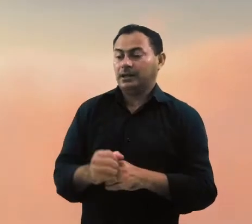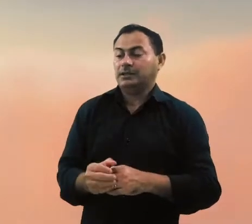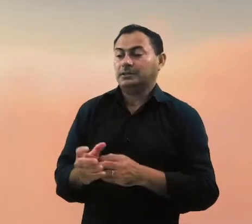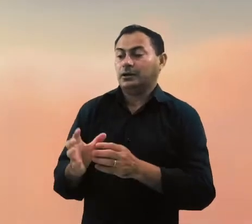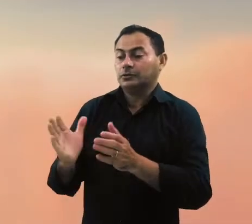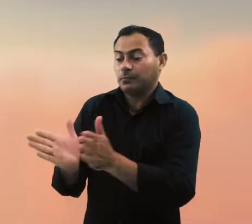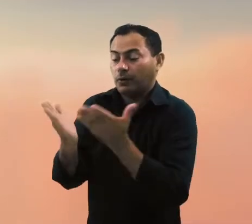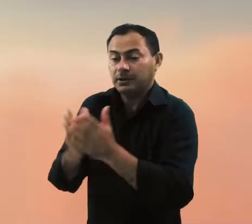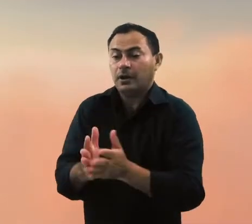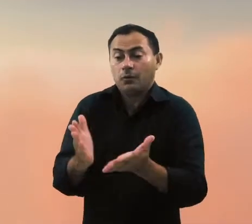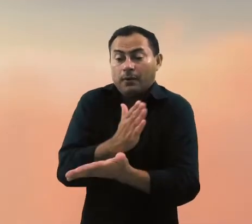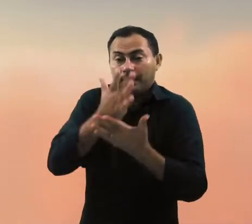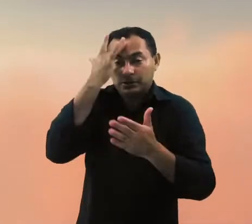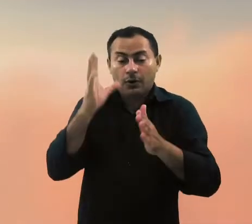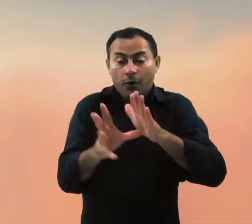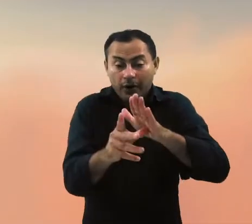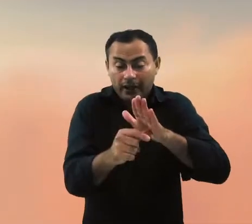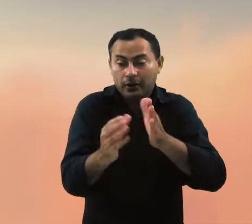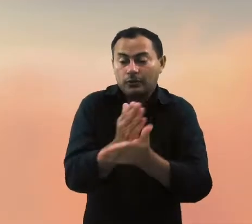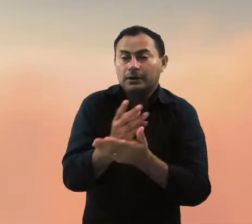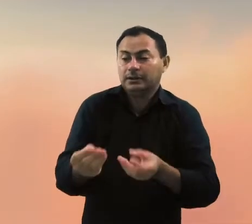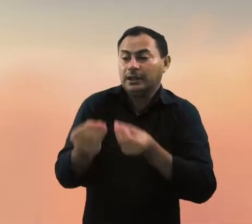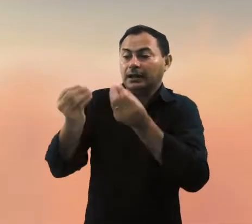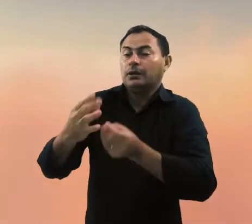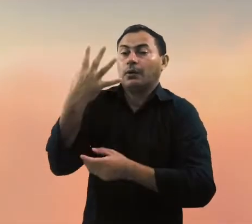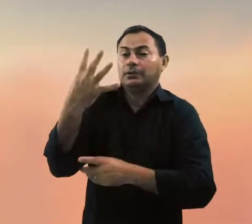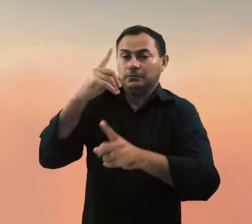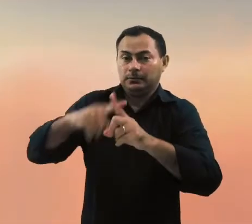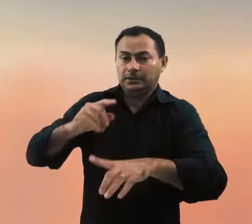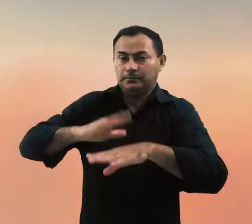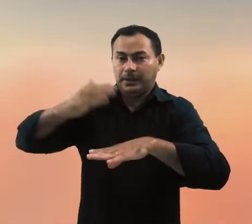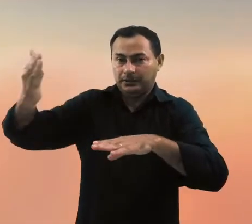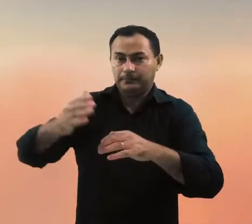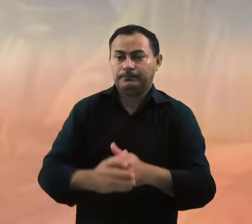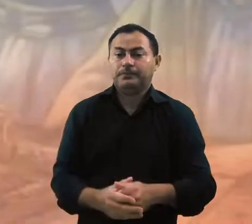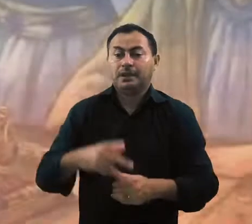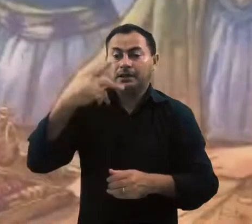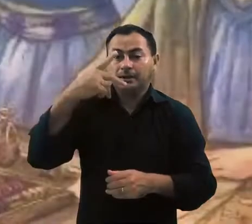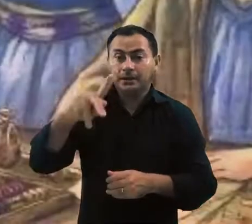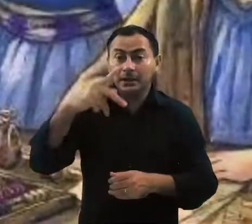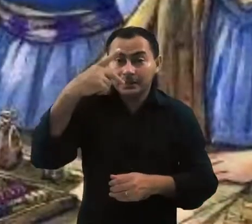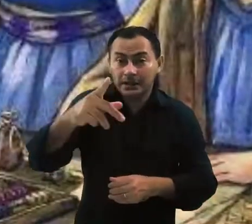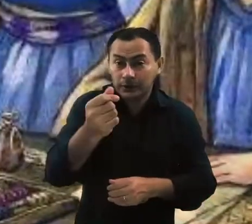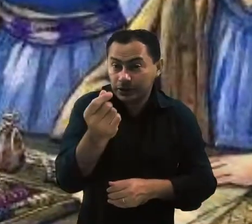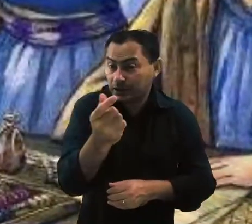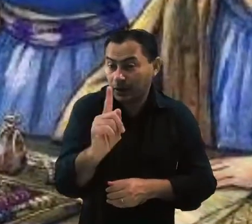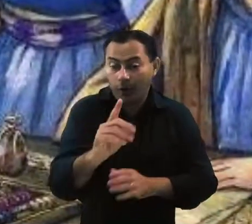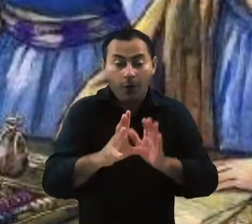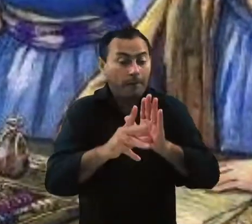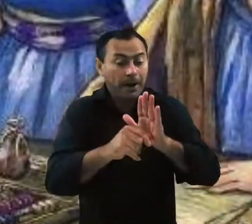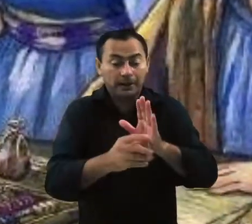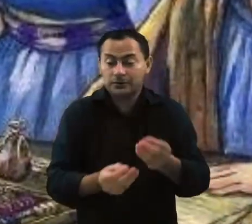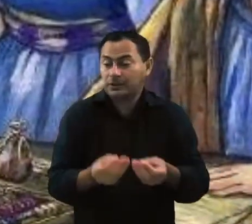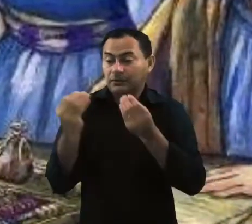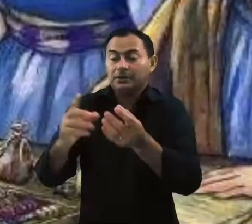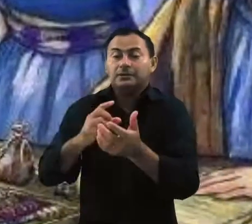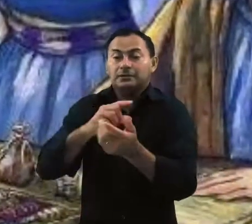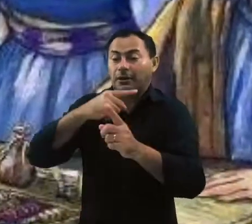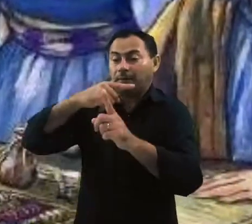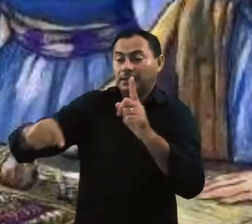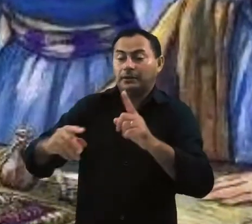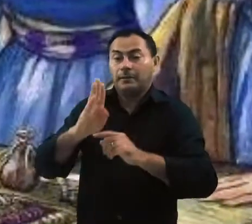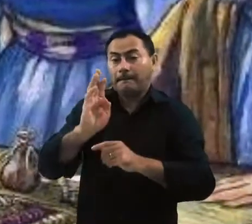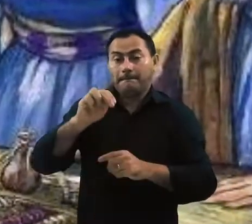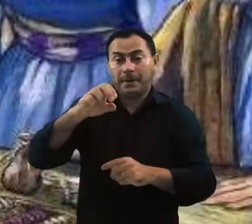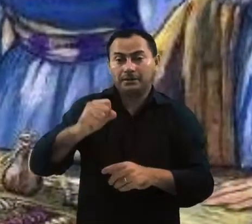aos pobres e de alguém estou aqui alguma coisa devolverei quatro vezes mais se o seu dinheiro não fosse roubado